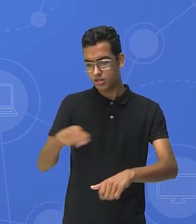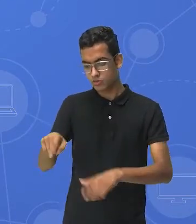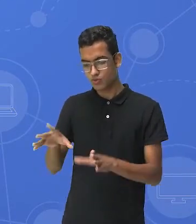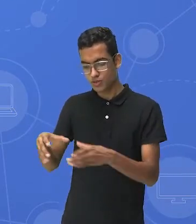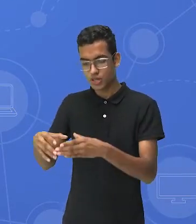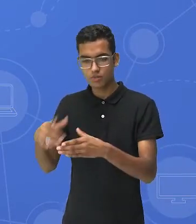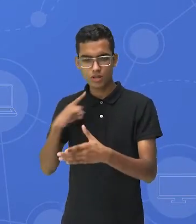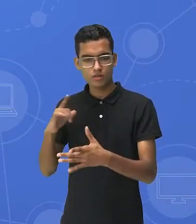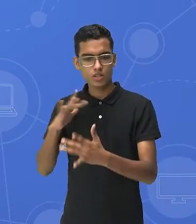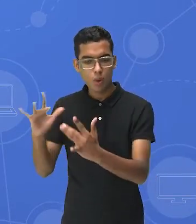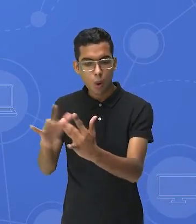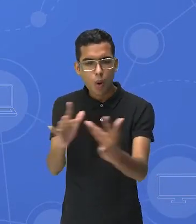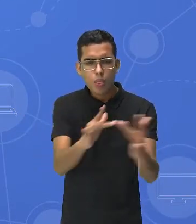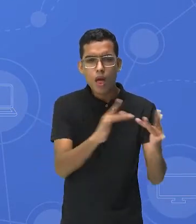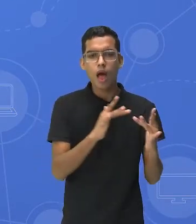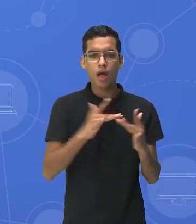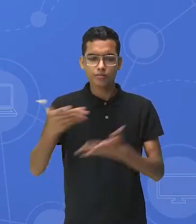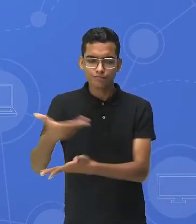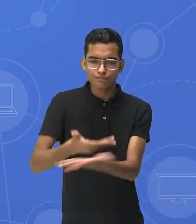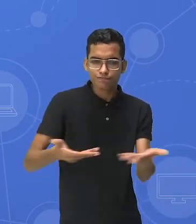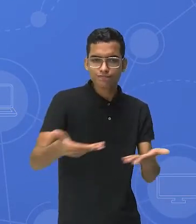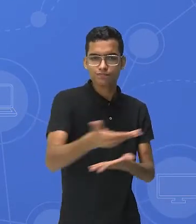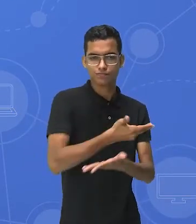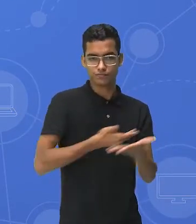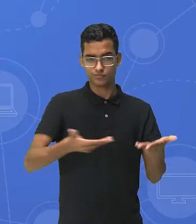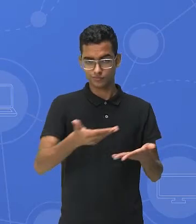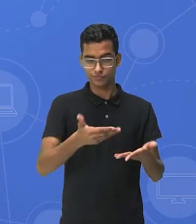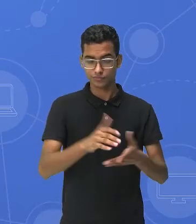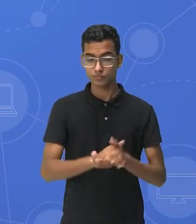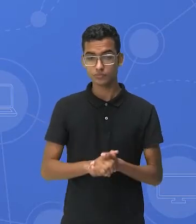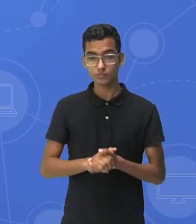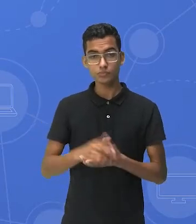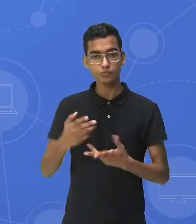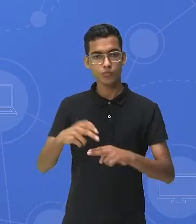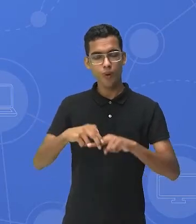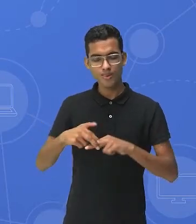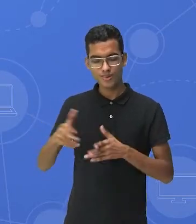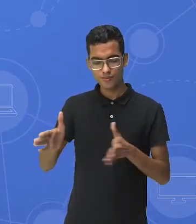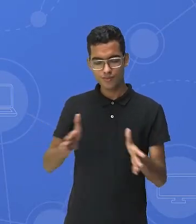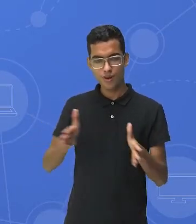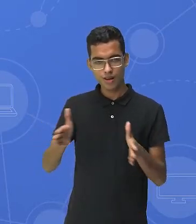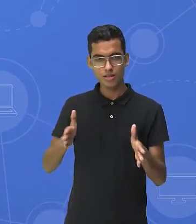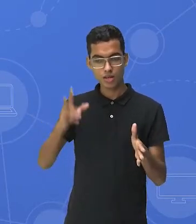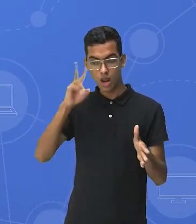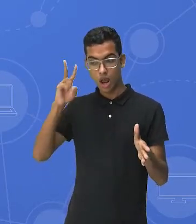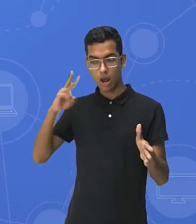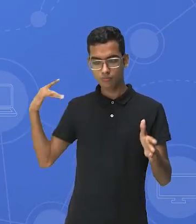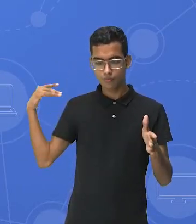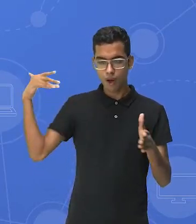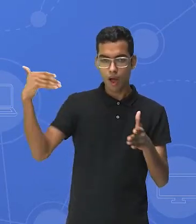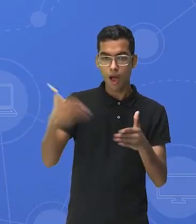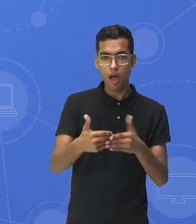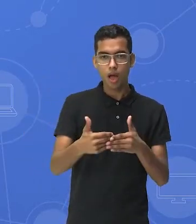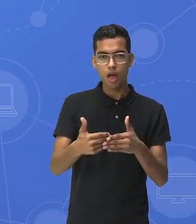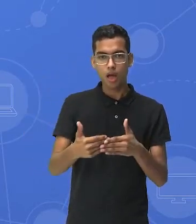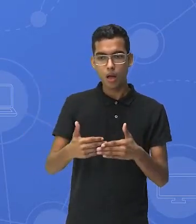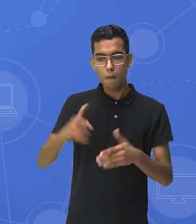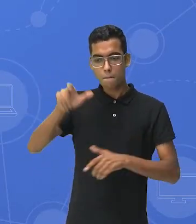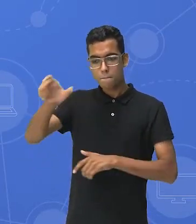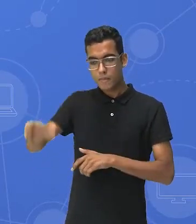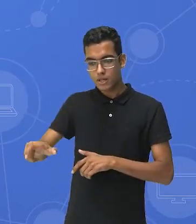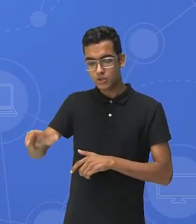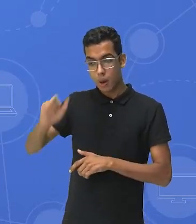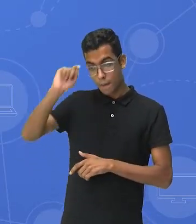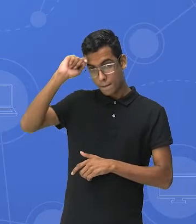causou estranheza, né, porque durante a história, né, pessoa branca não podia misturar com pessoa